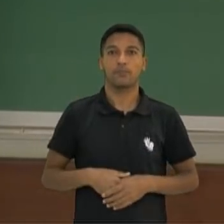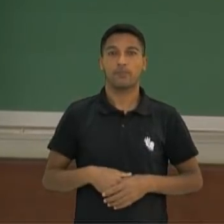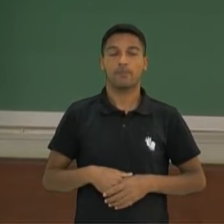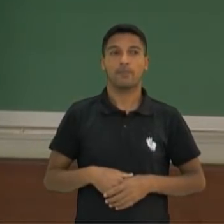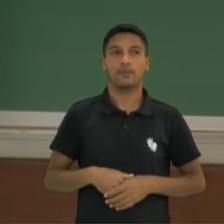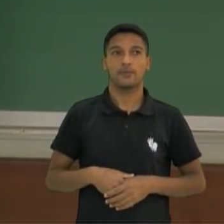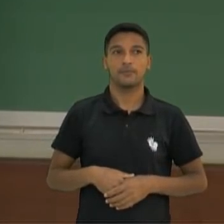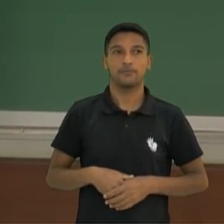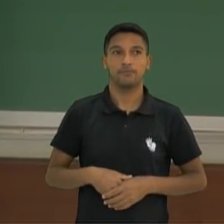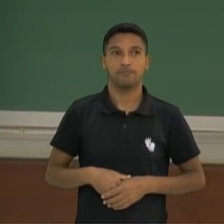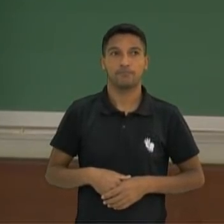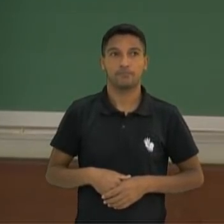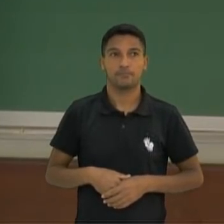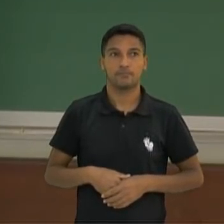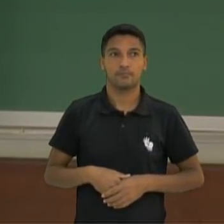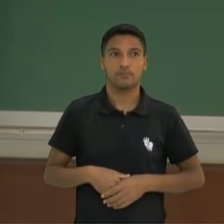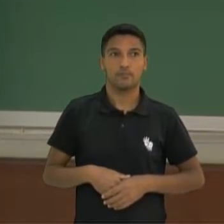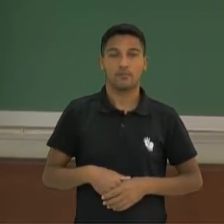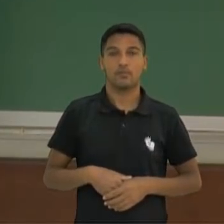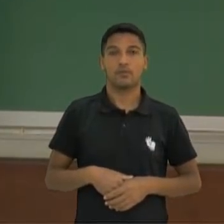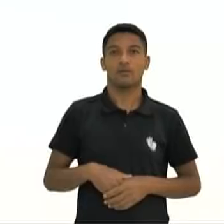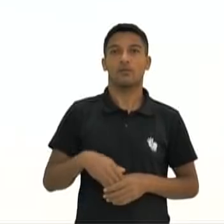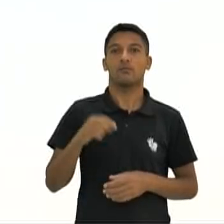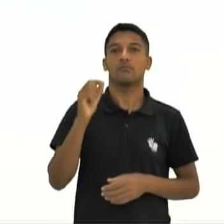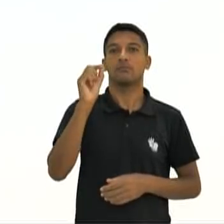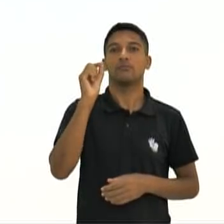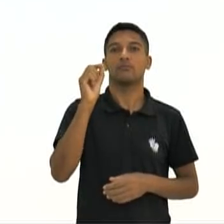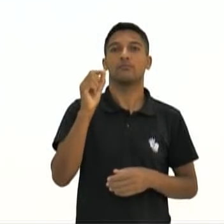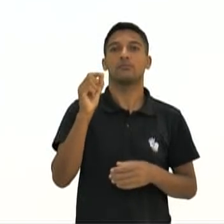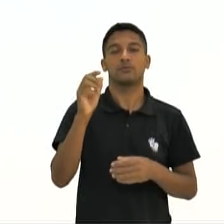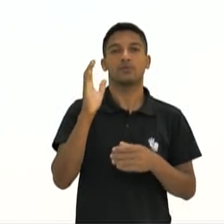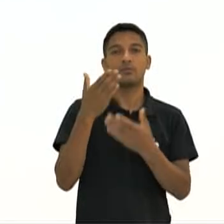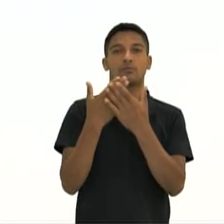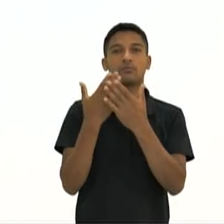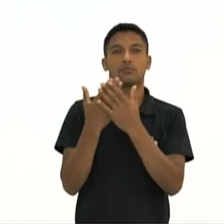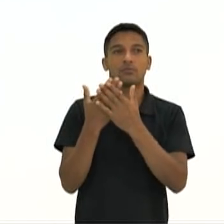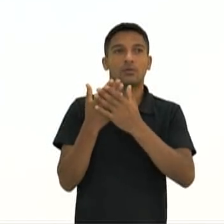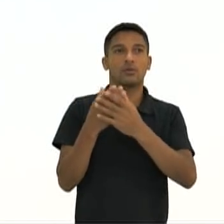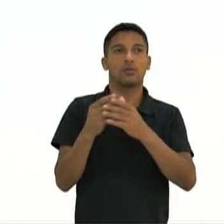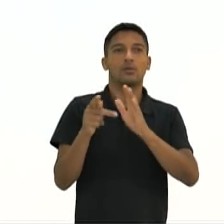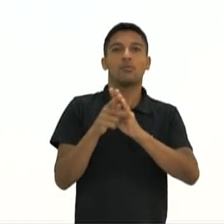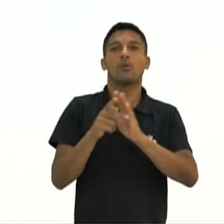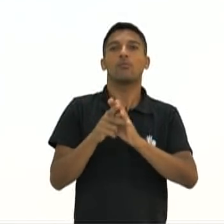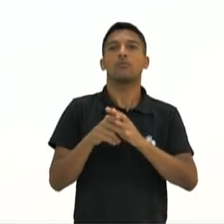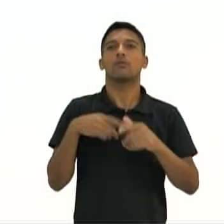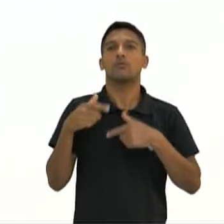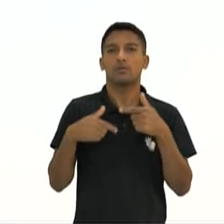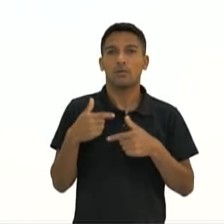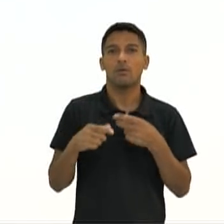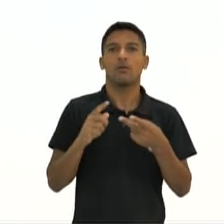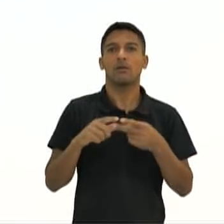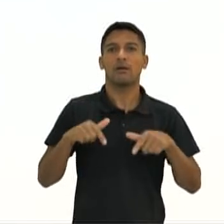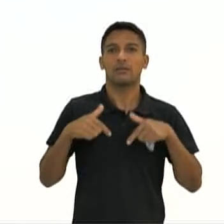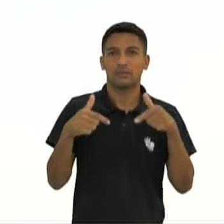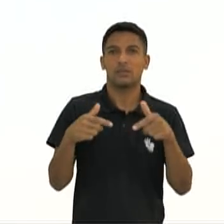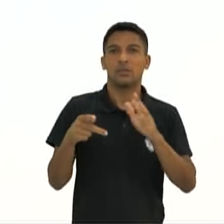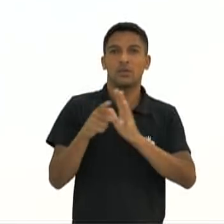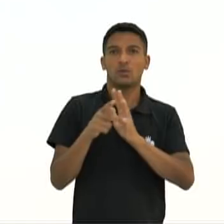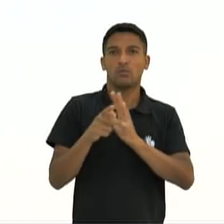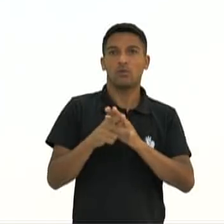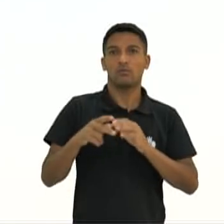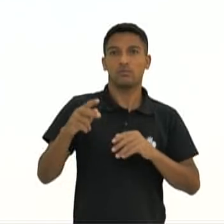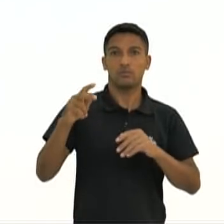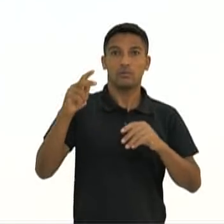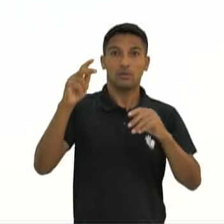conceito, do impacto socioambiental, que nós já vimos, das ações e das inserções humanas, principalmente no